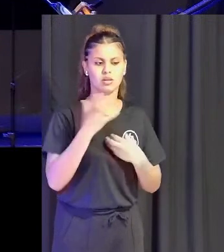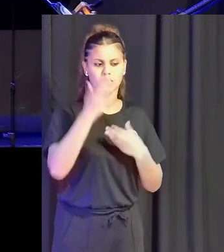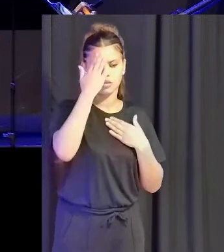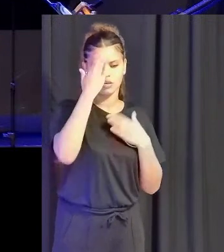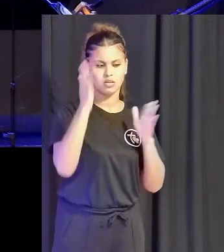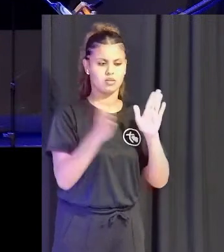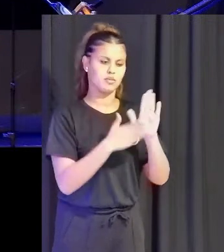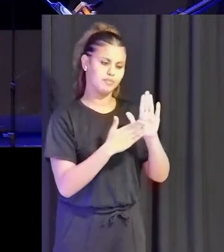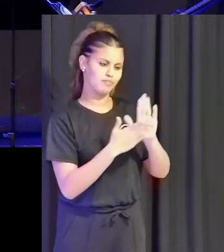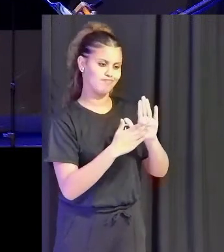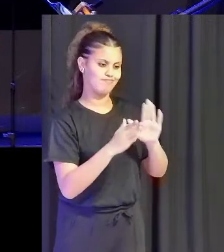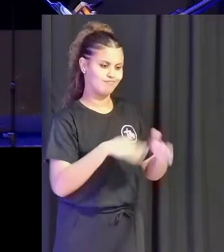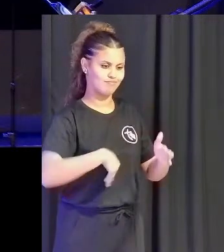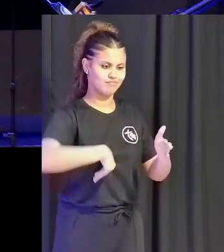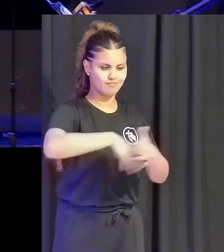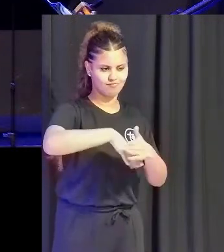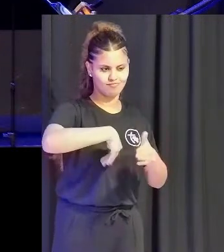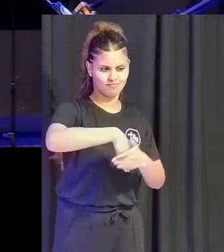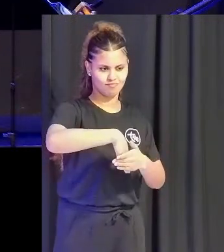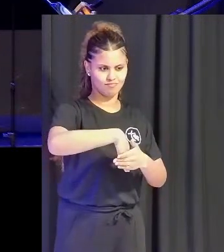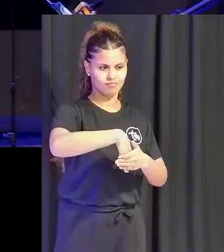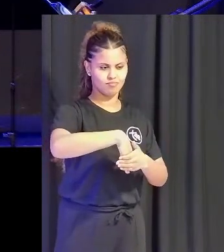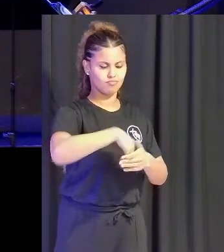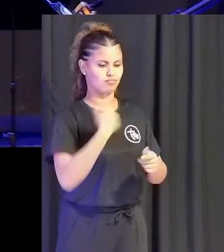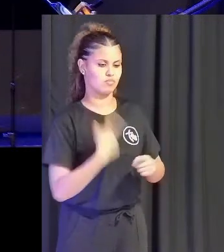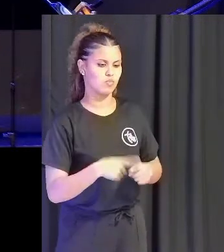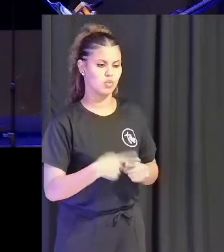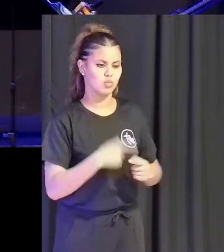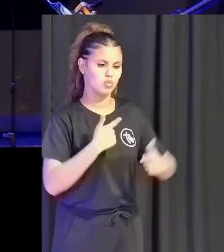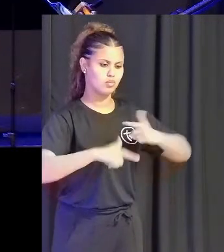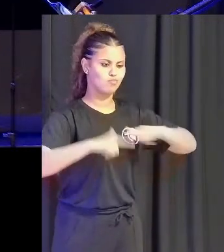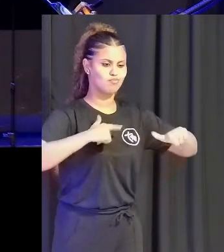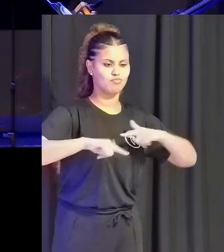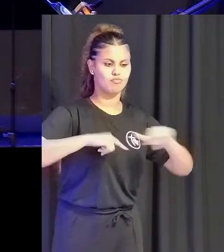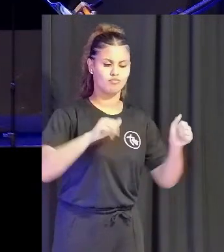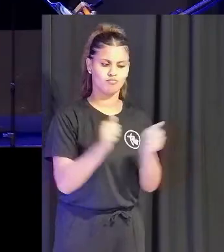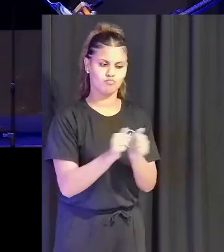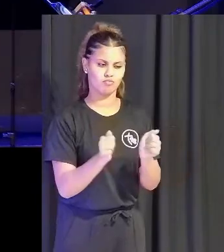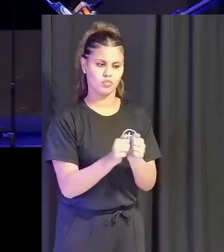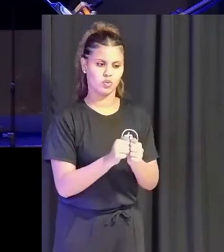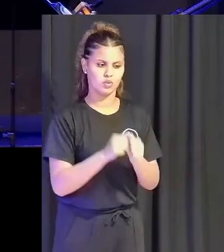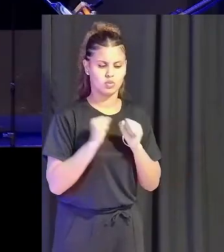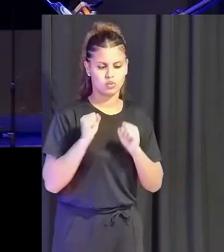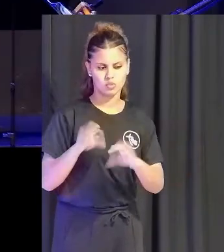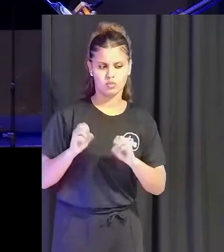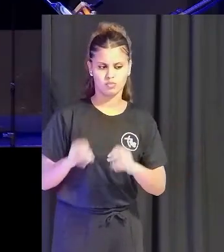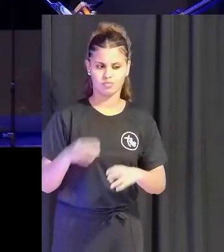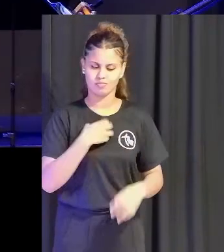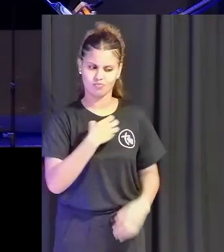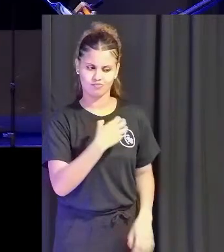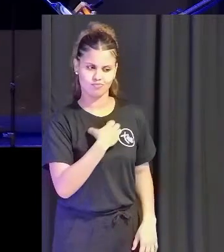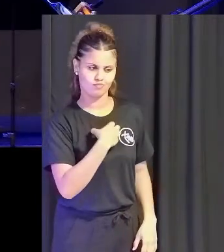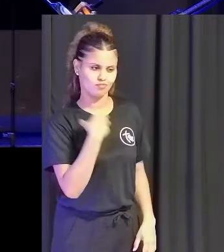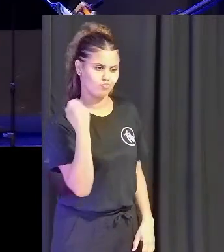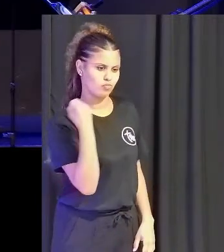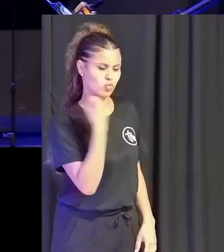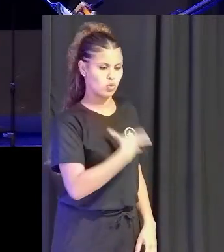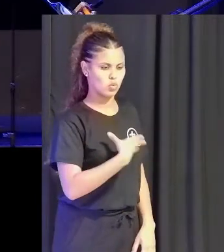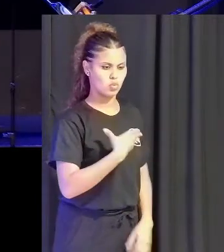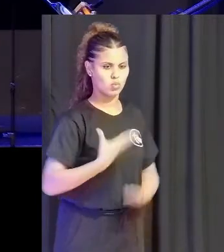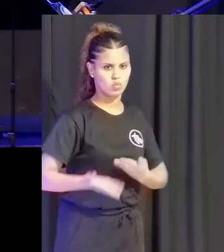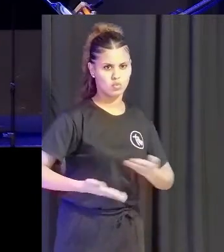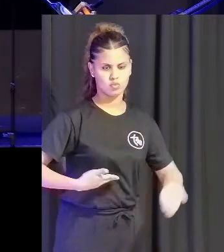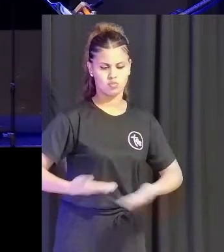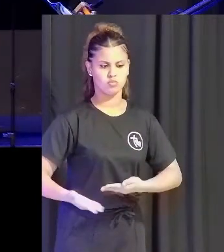trabalhando com eles me ensinaram uma forma diferente, uma forma nova, para mim era nova, de compartilhar o